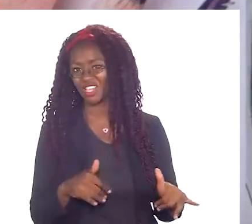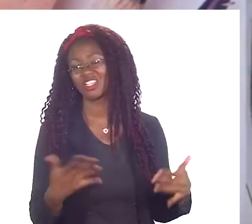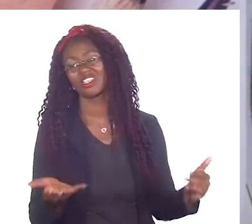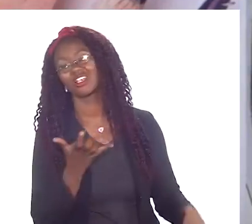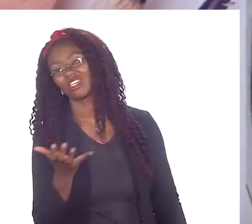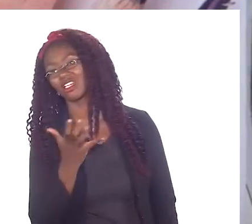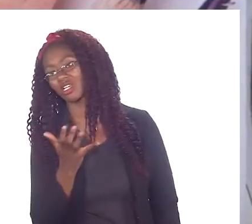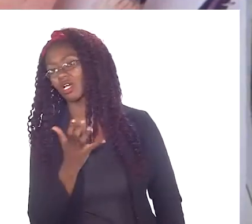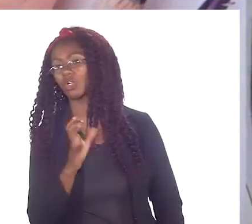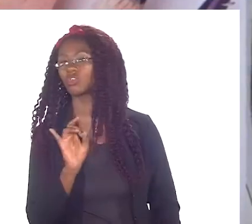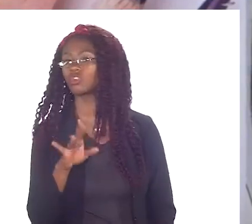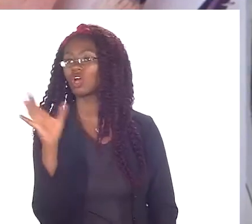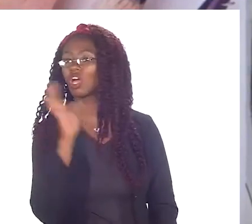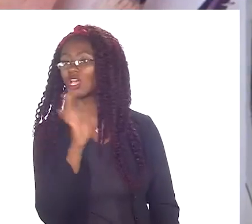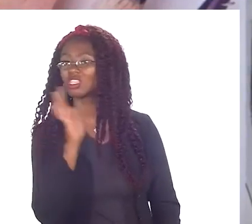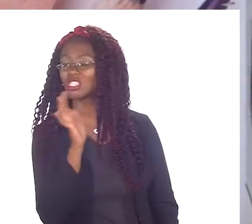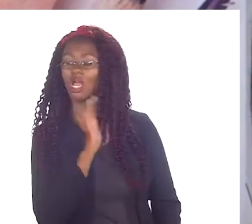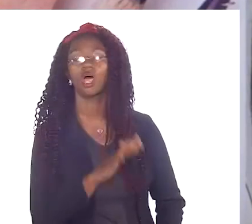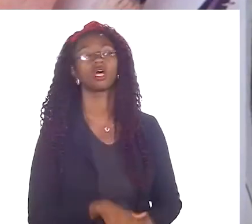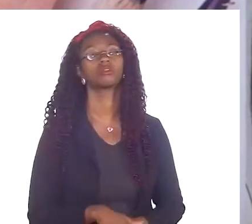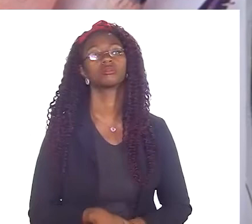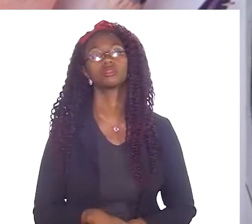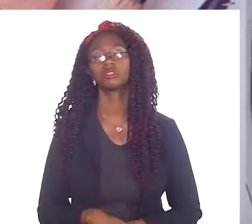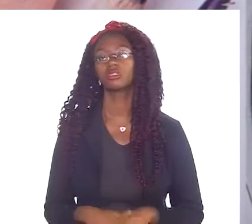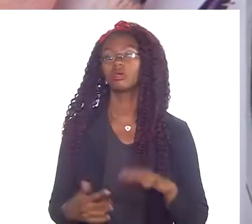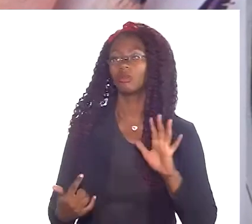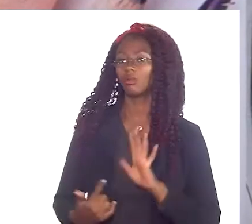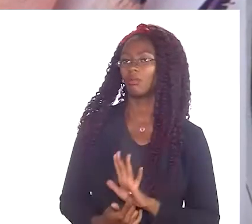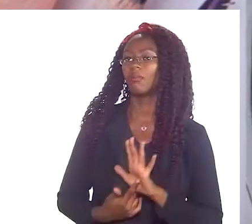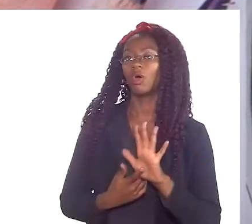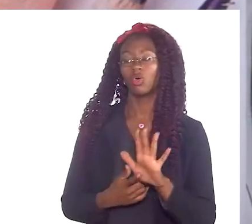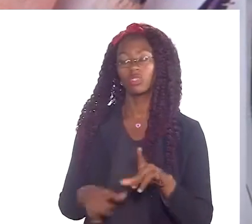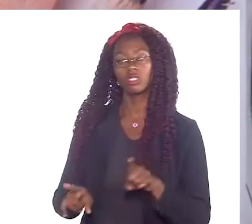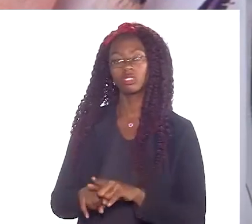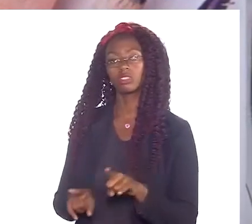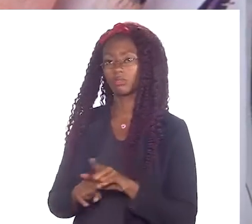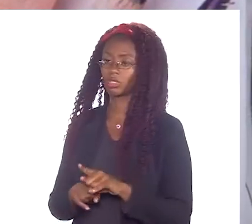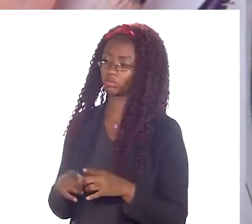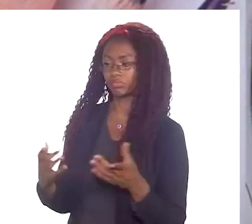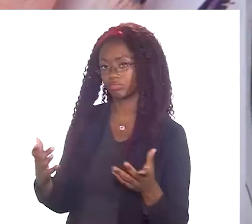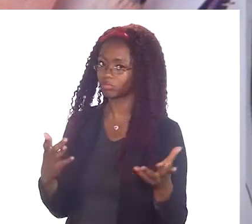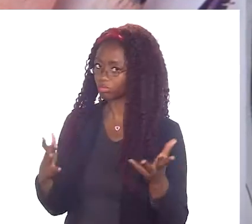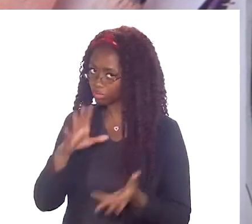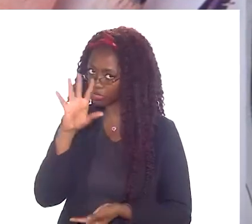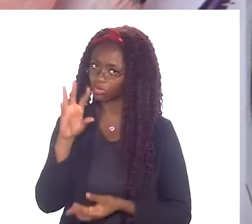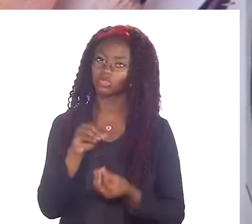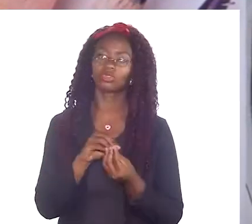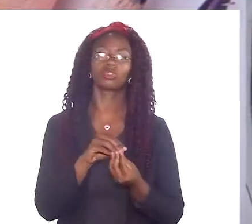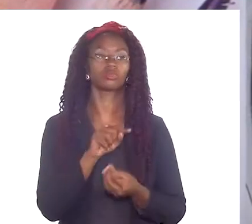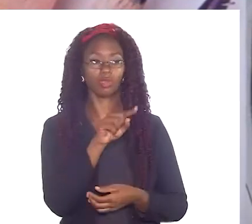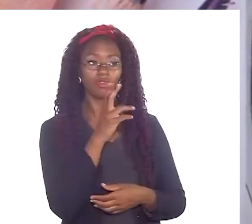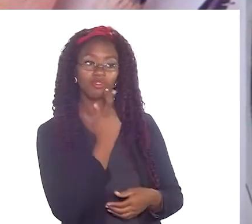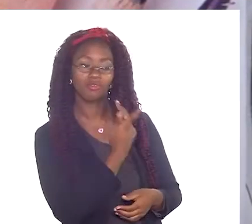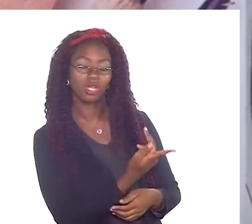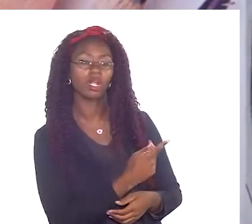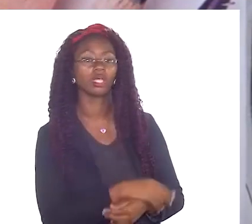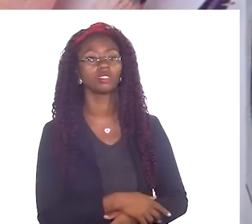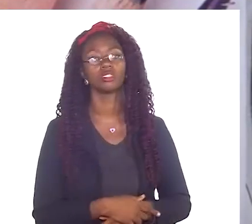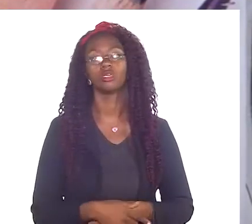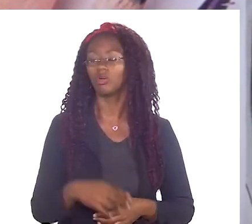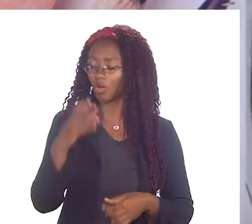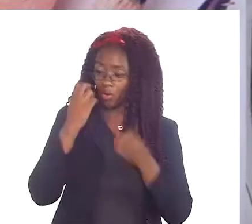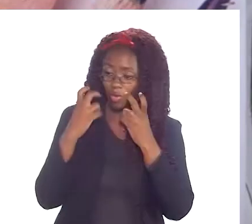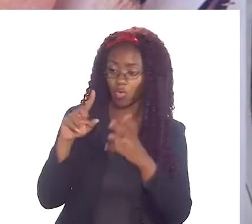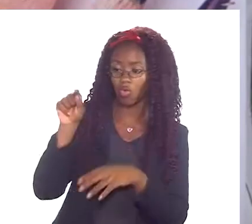está no finalzinho do programa e eu quero só dar uma acelerada. E mostra que a gente, vê se é isso, né? Fazendo um resumo do que você